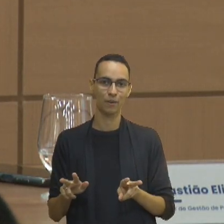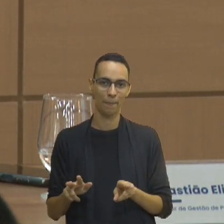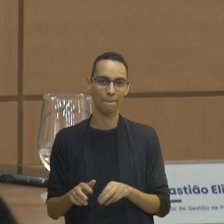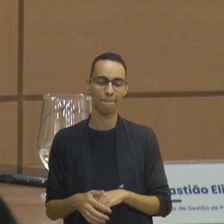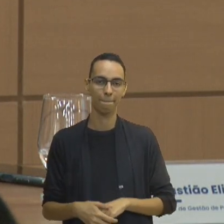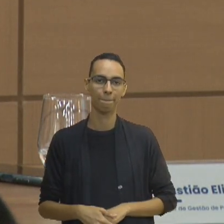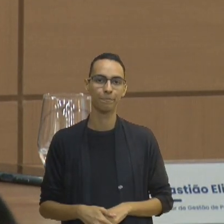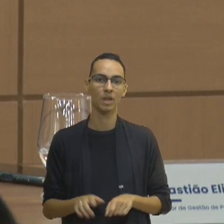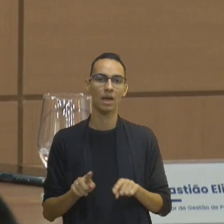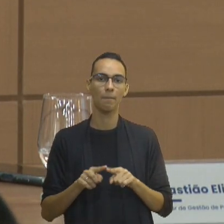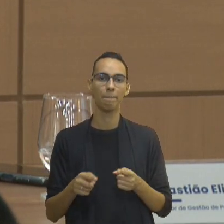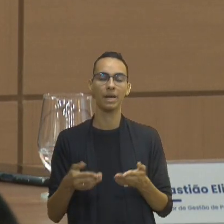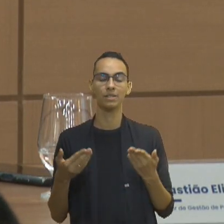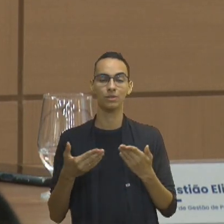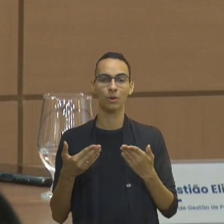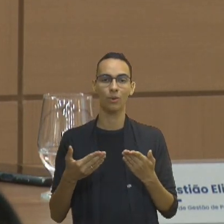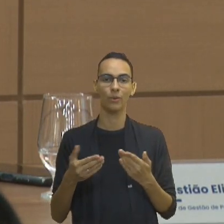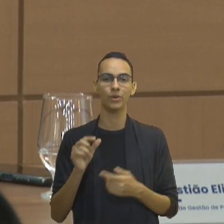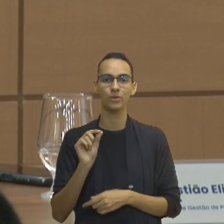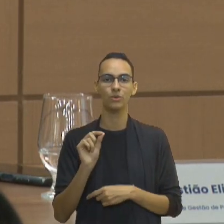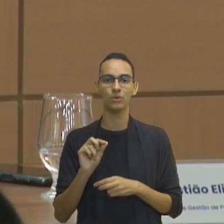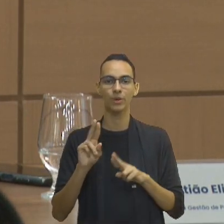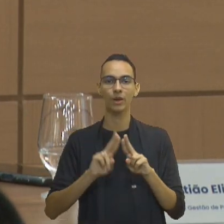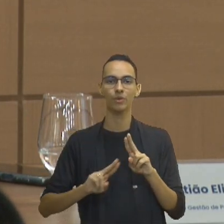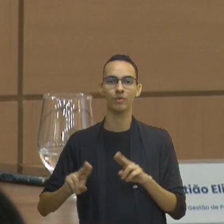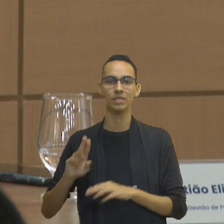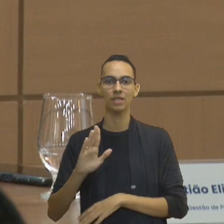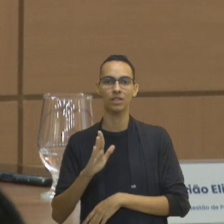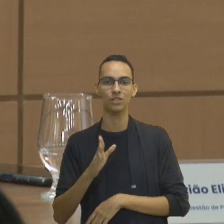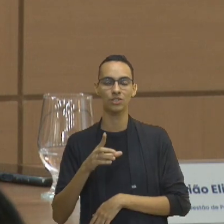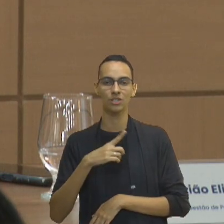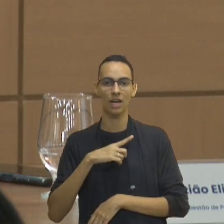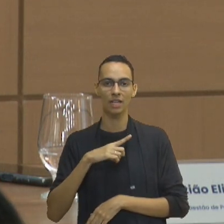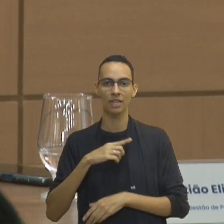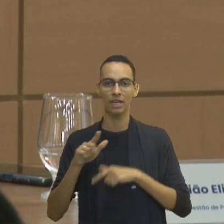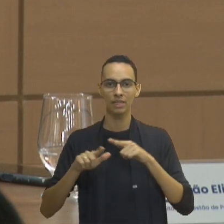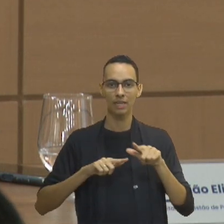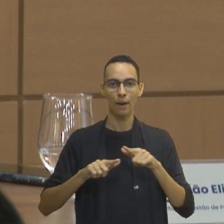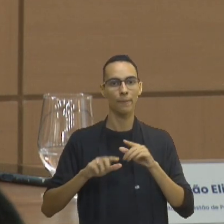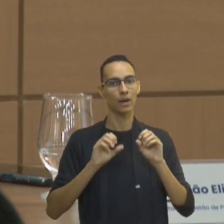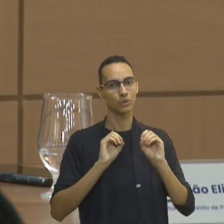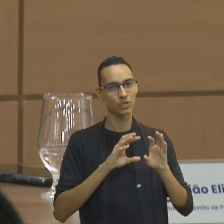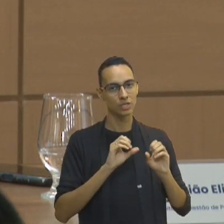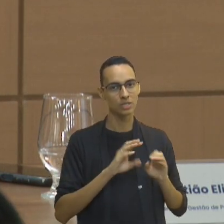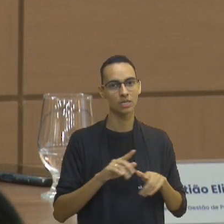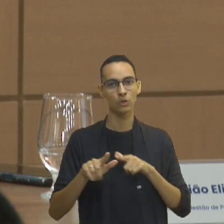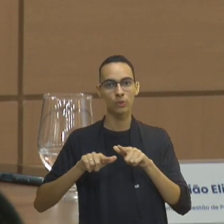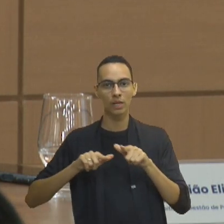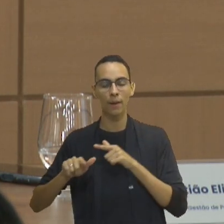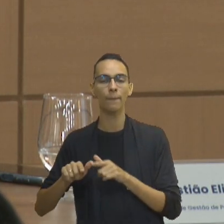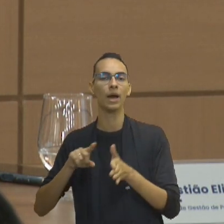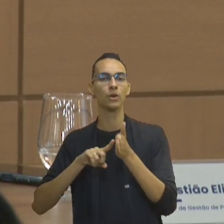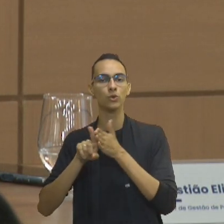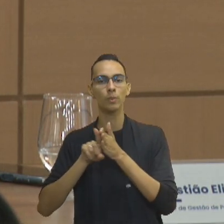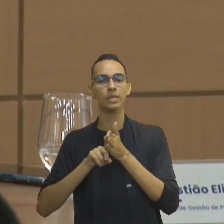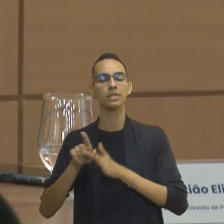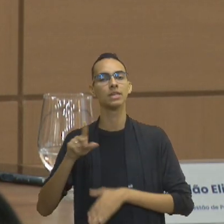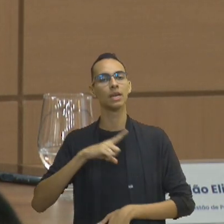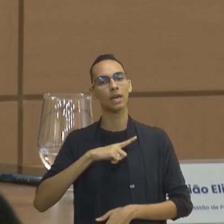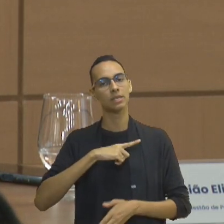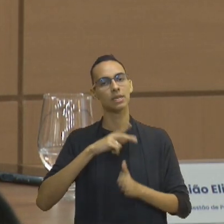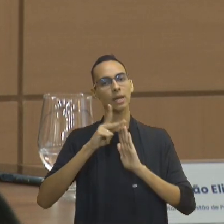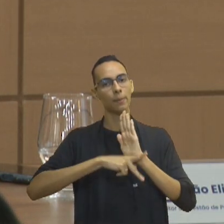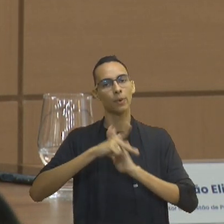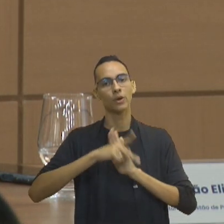fato concreto é que hoje a universidade já tem operações de ensino, tem operações de pesquisa, tem extensão, nós